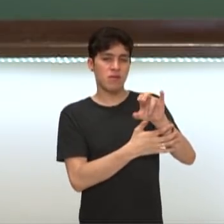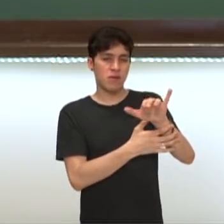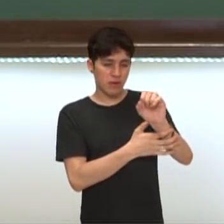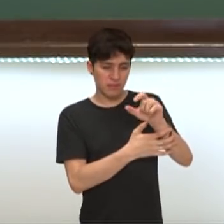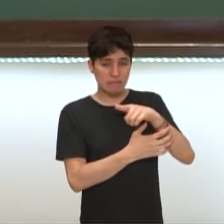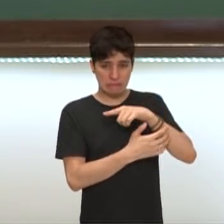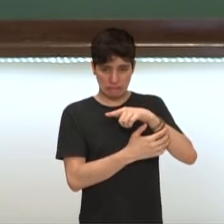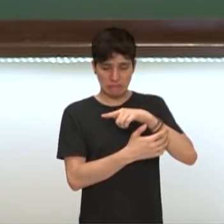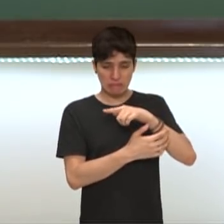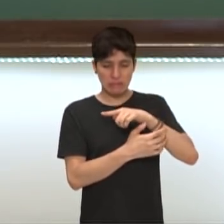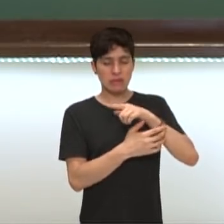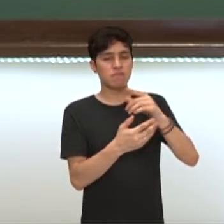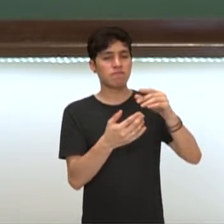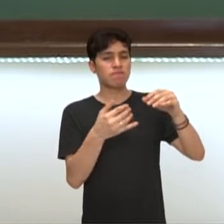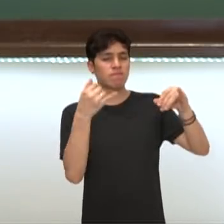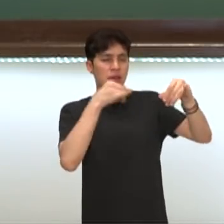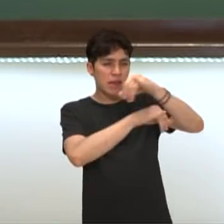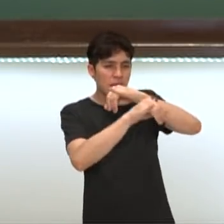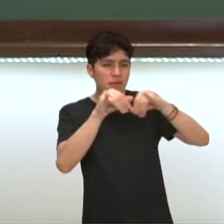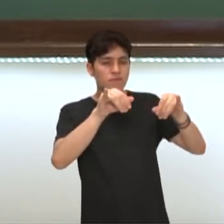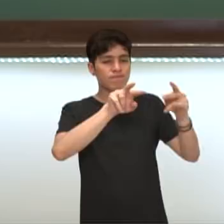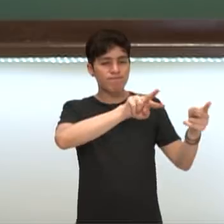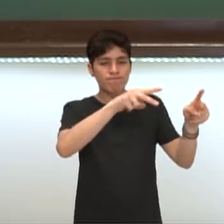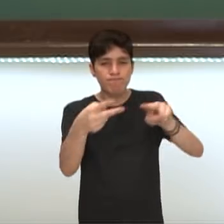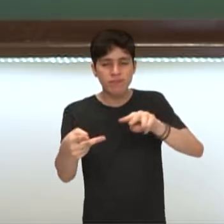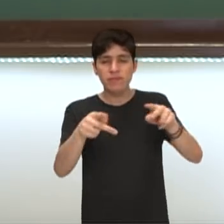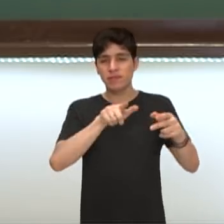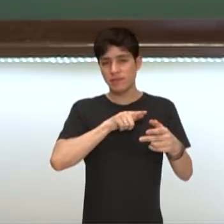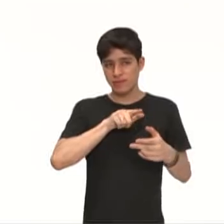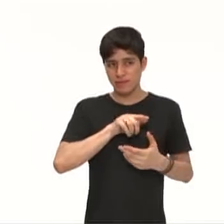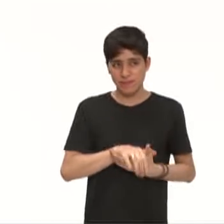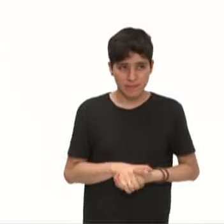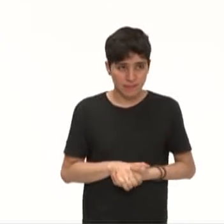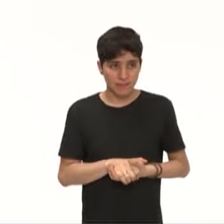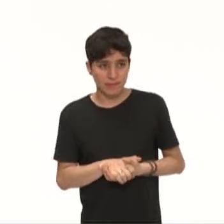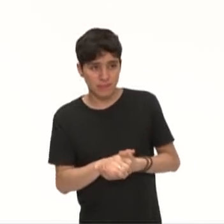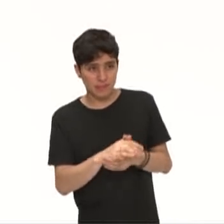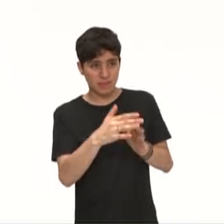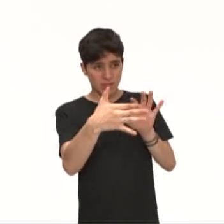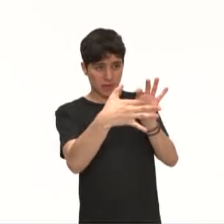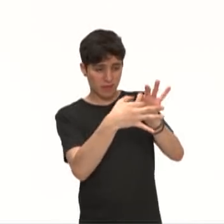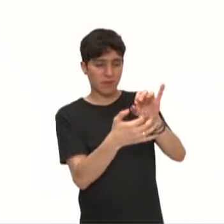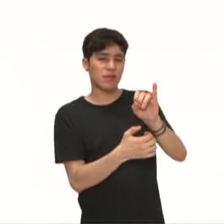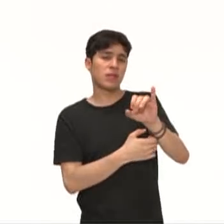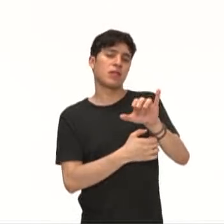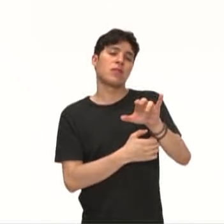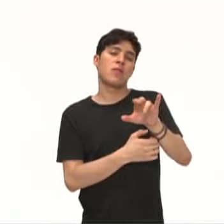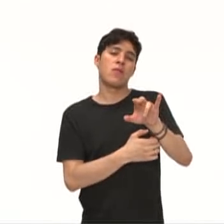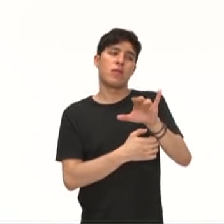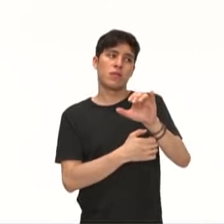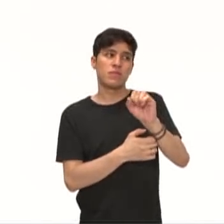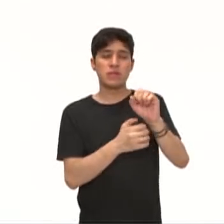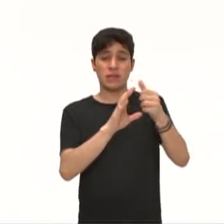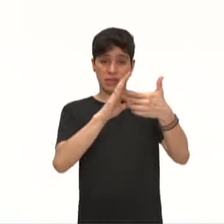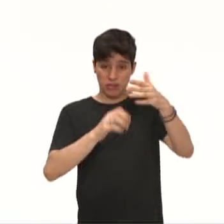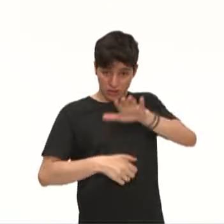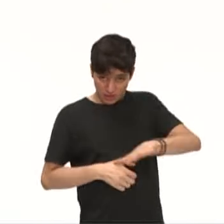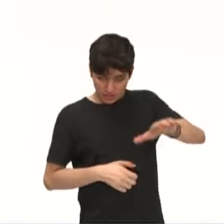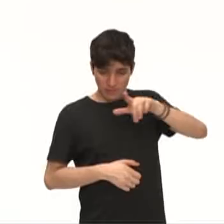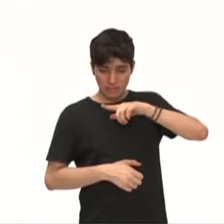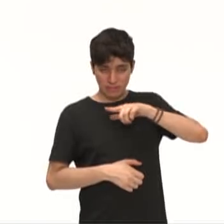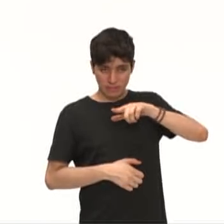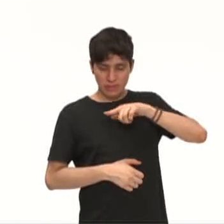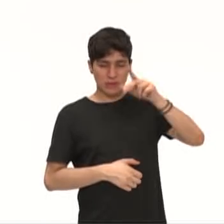recebimento de elétrons. Então já definiu aqui o primeiro tipo de ligação. Os compostos iônicos, a característica dele agora geral, formam